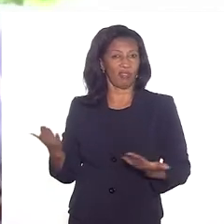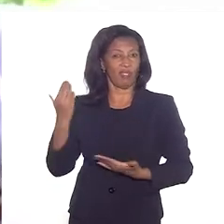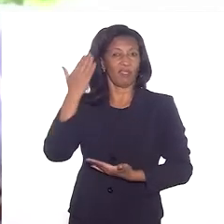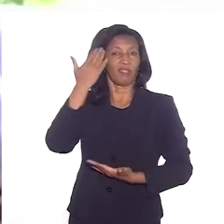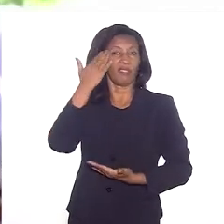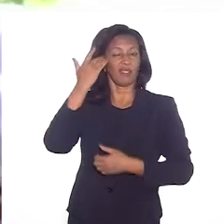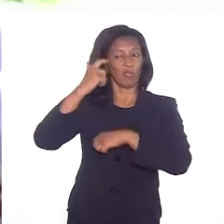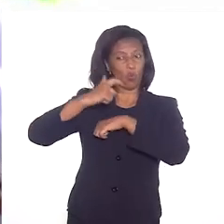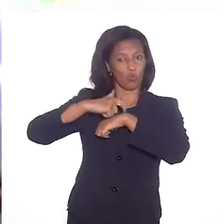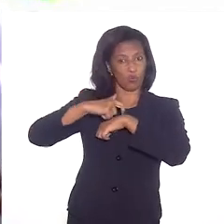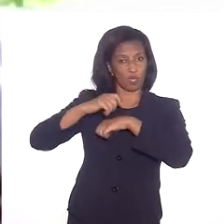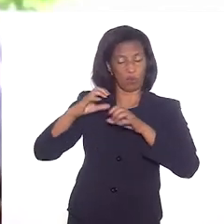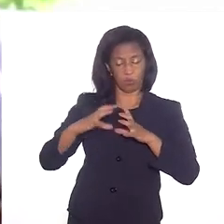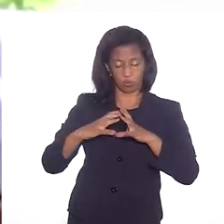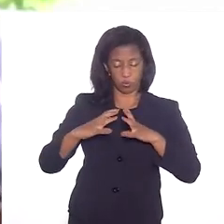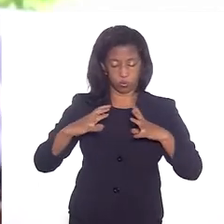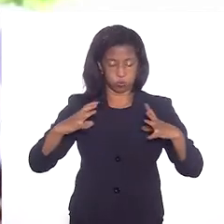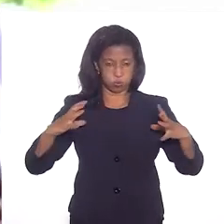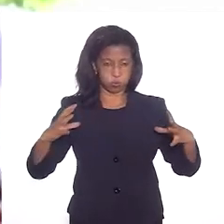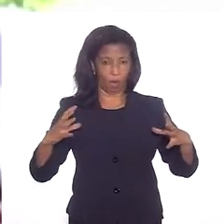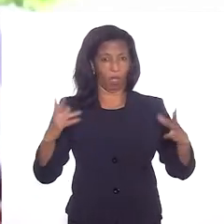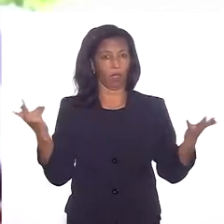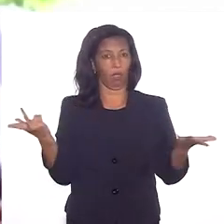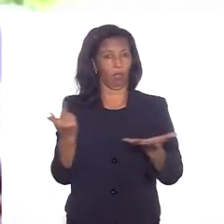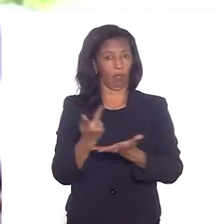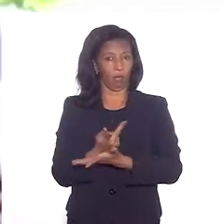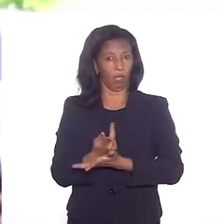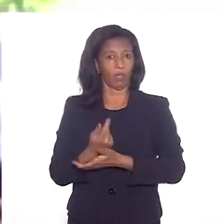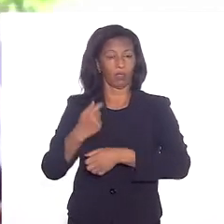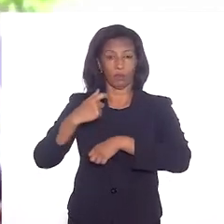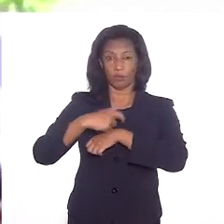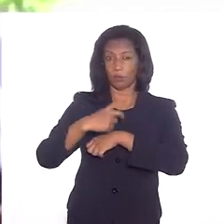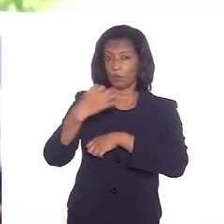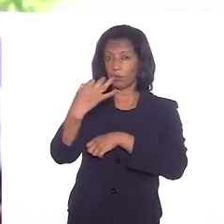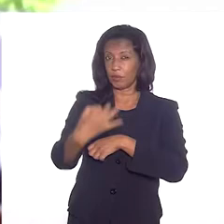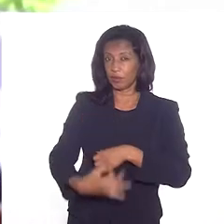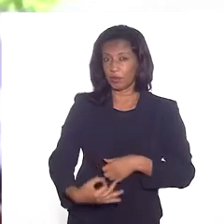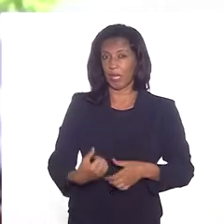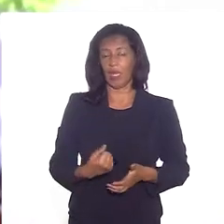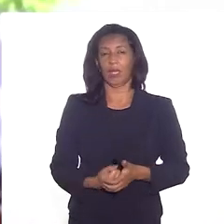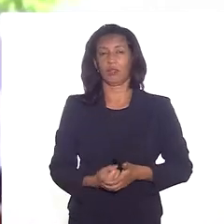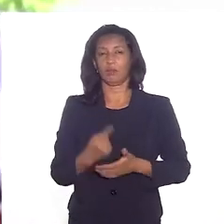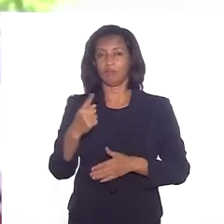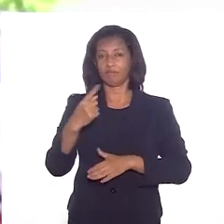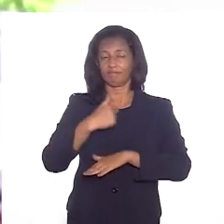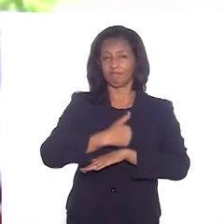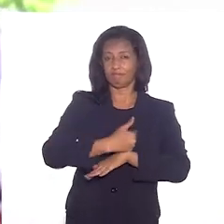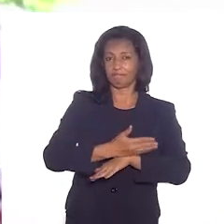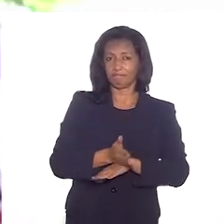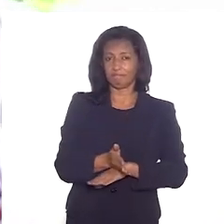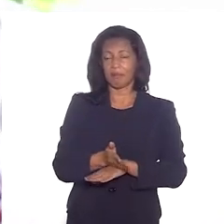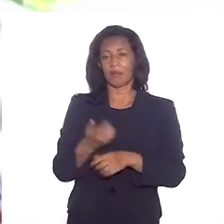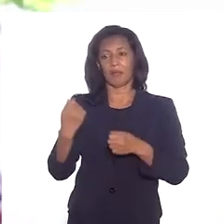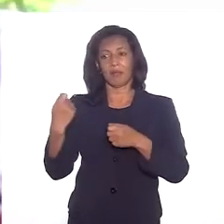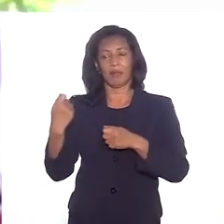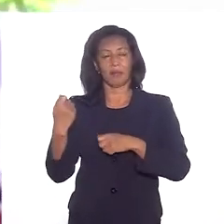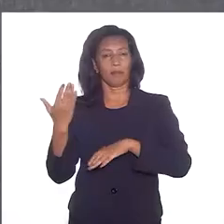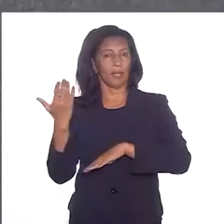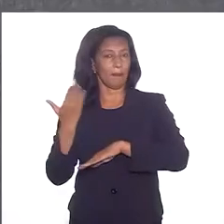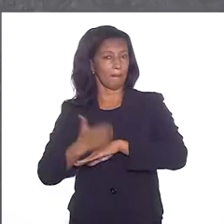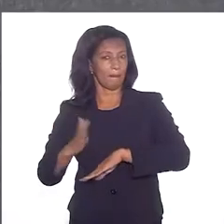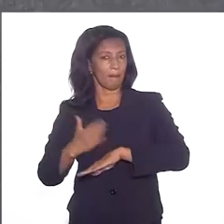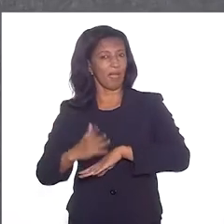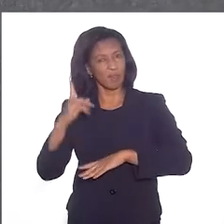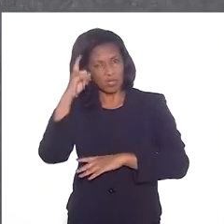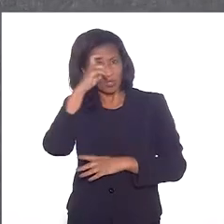entender o tempo de fermentação que leva, sem você ter essa noção prática e teórica,